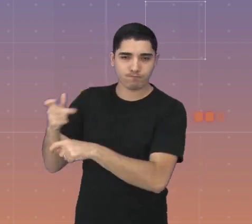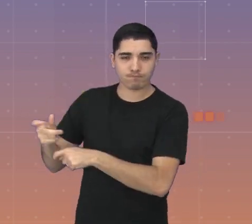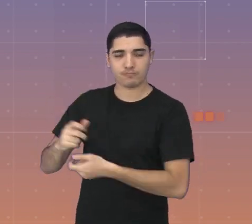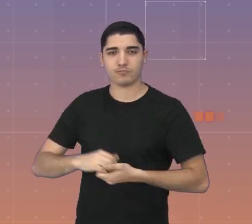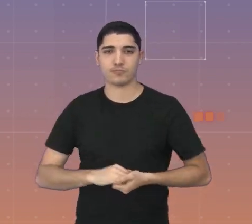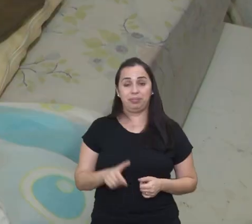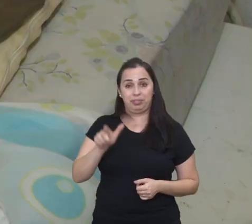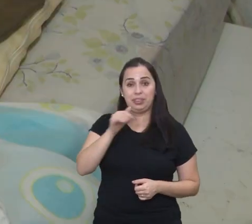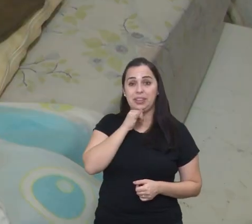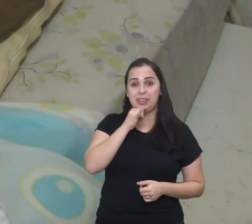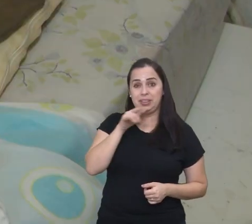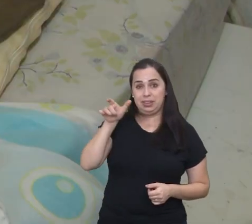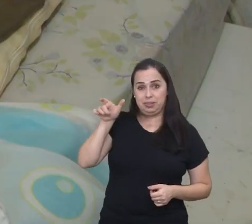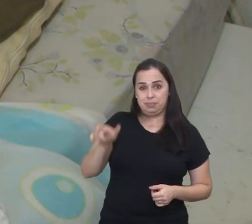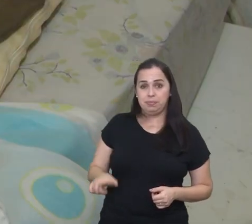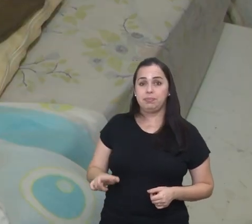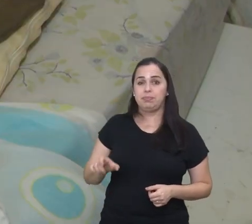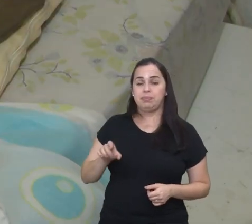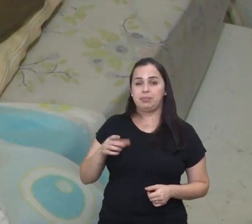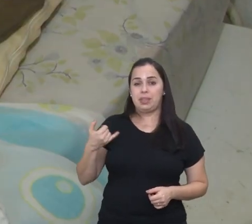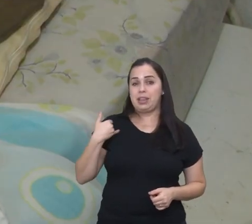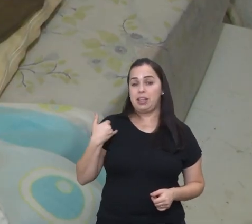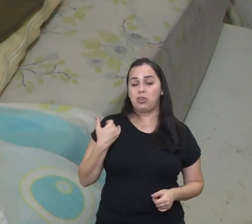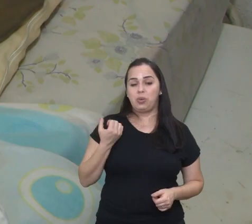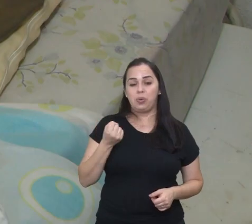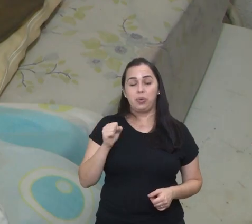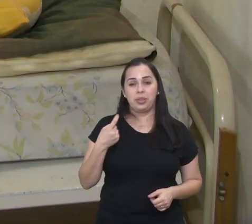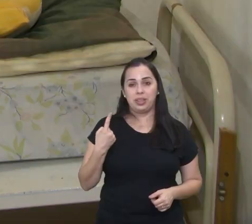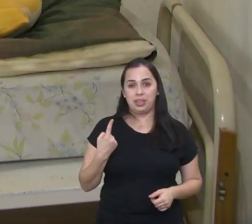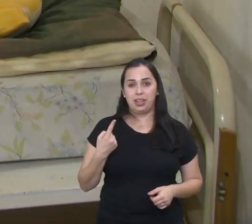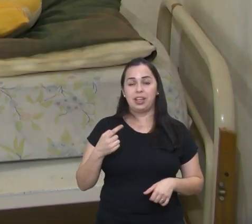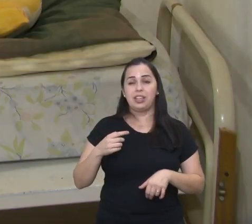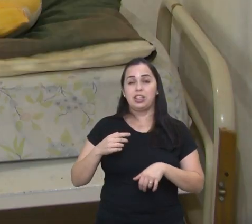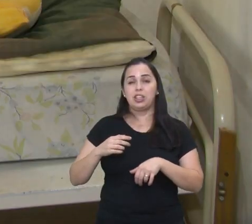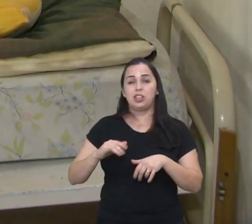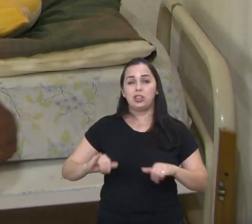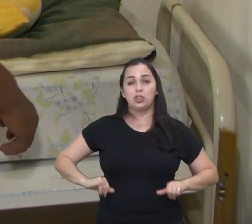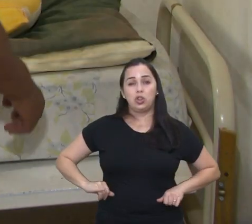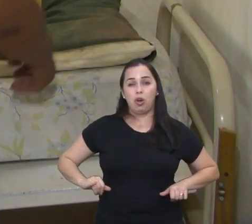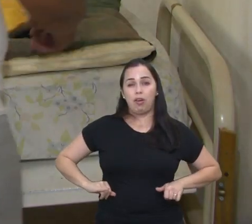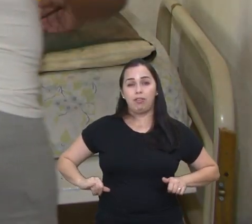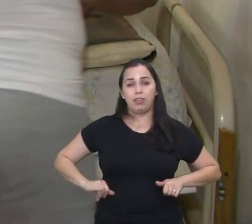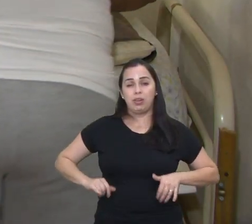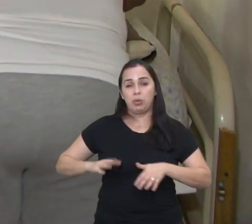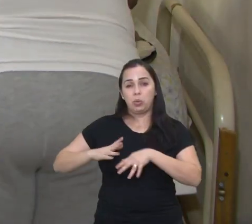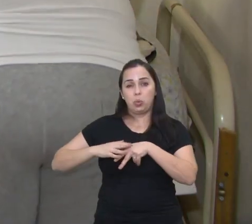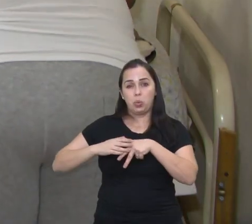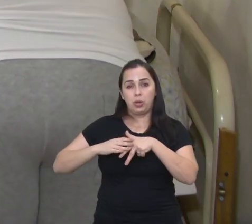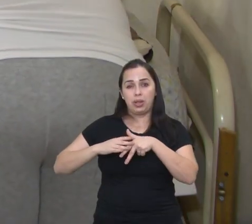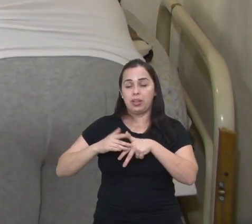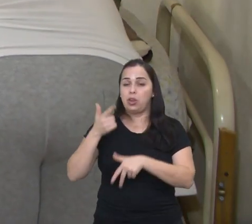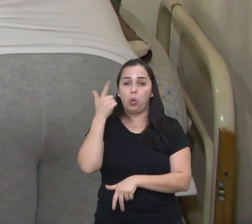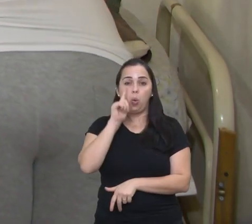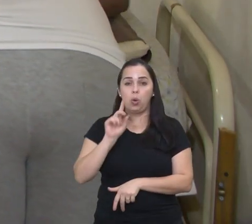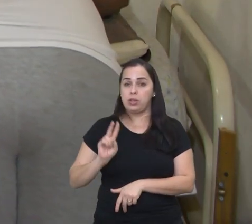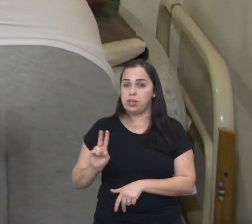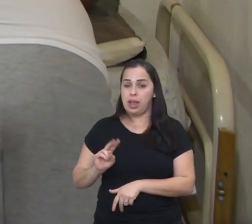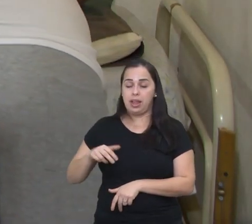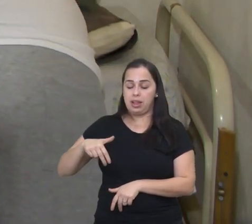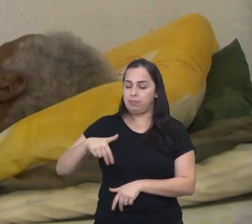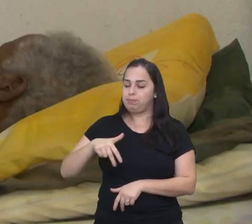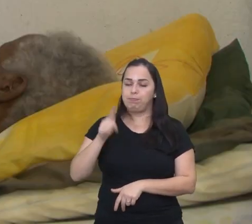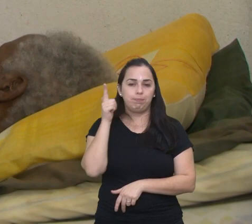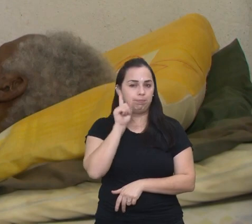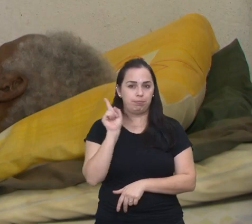da população. A dona Maria Esmeralda tem 81 anos e sofre com uma doença degenerativa que dificulta a